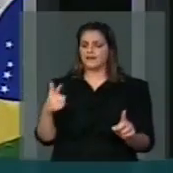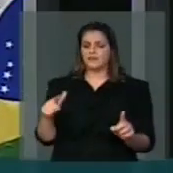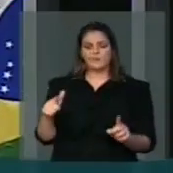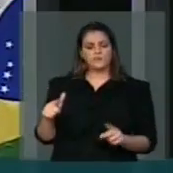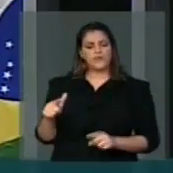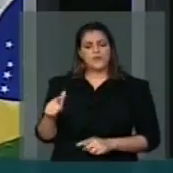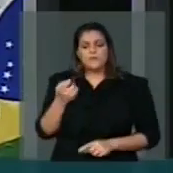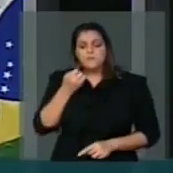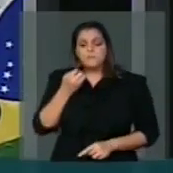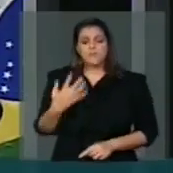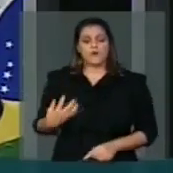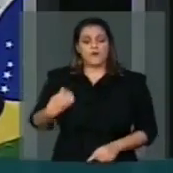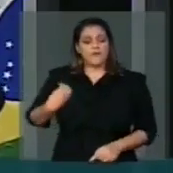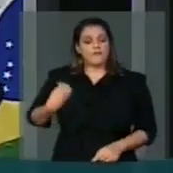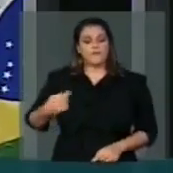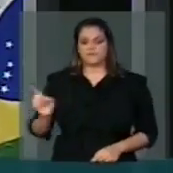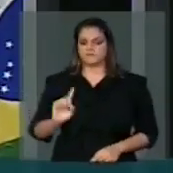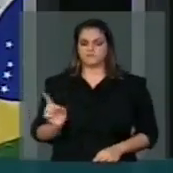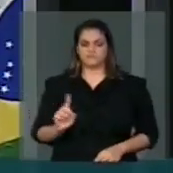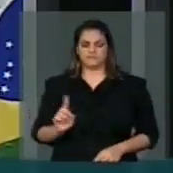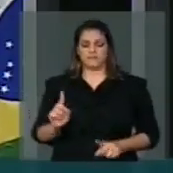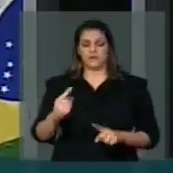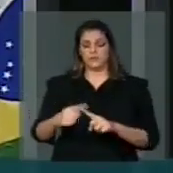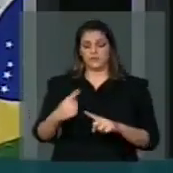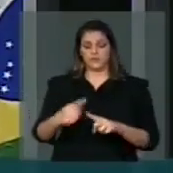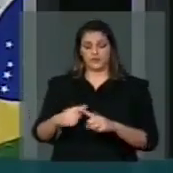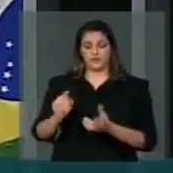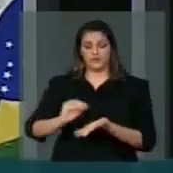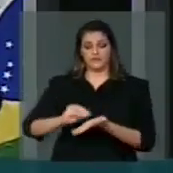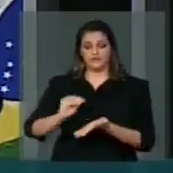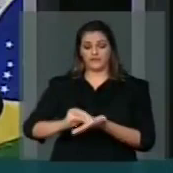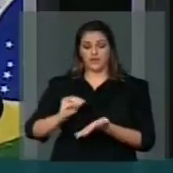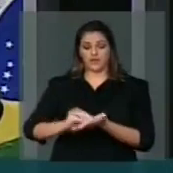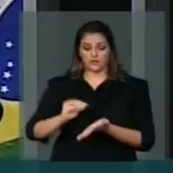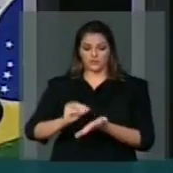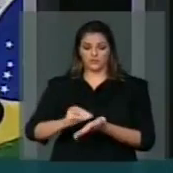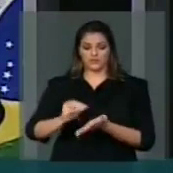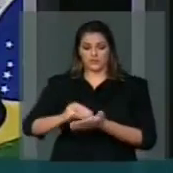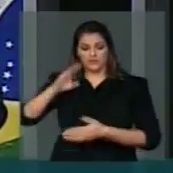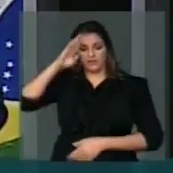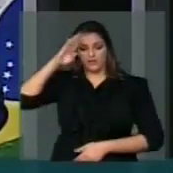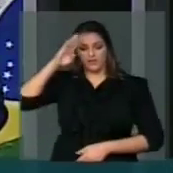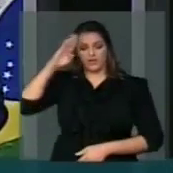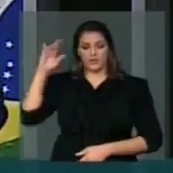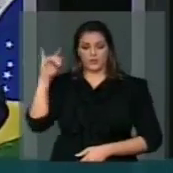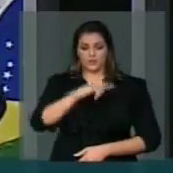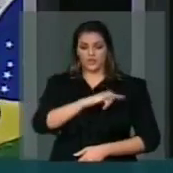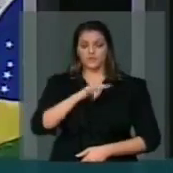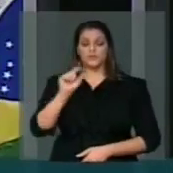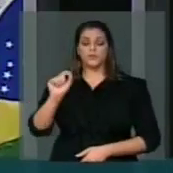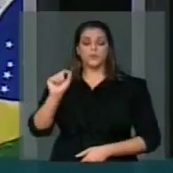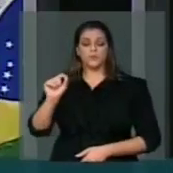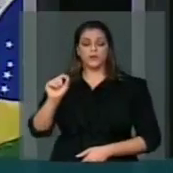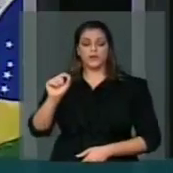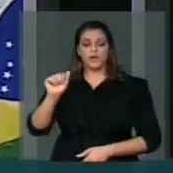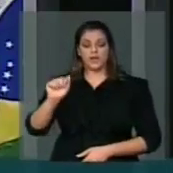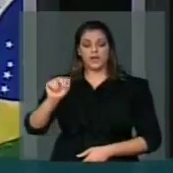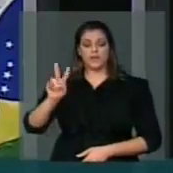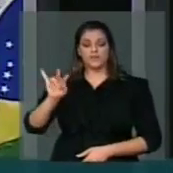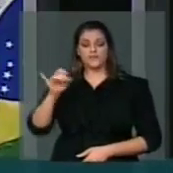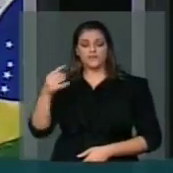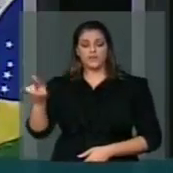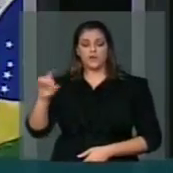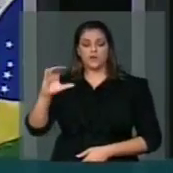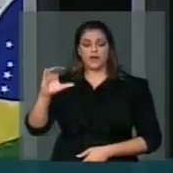plenitude, ela não funciona, porque falta da parte da aeronáutica o famoso avião